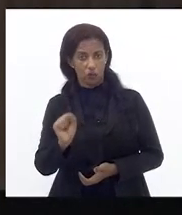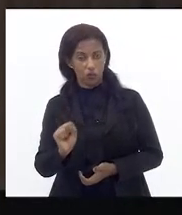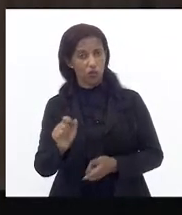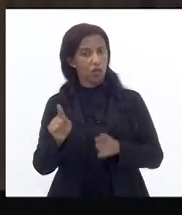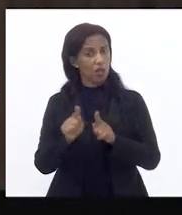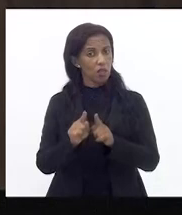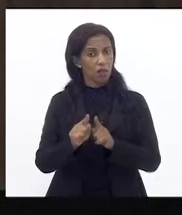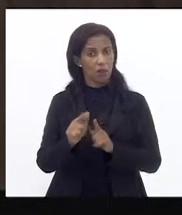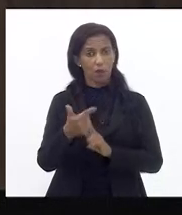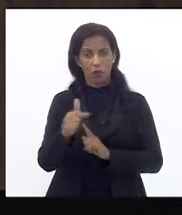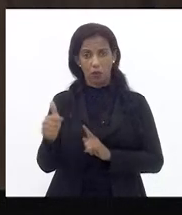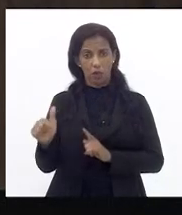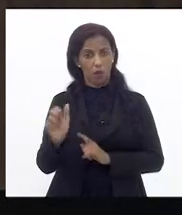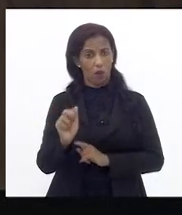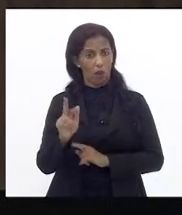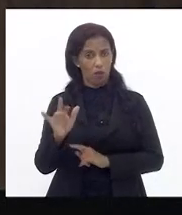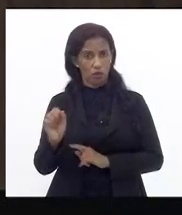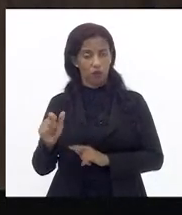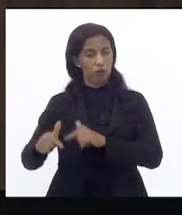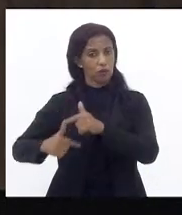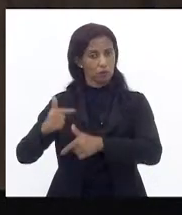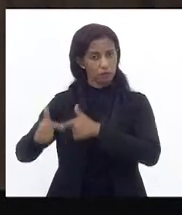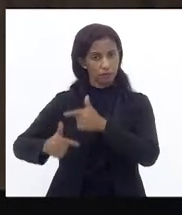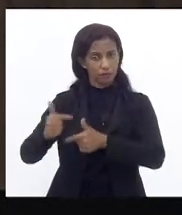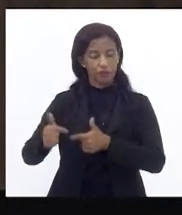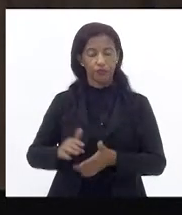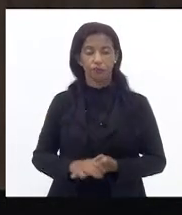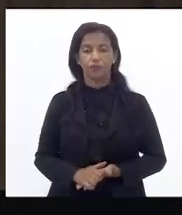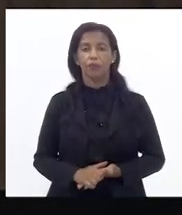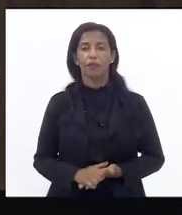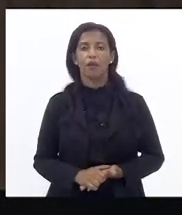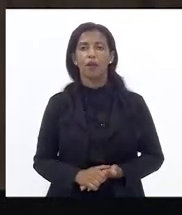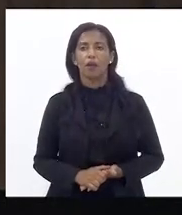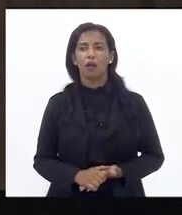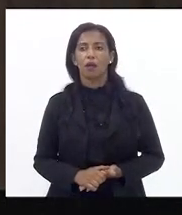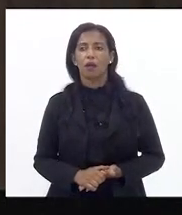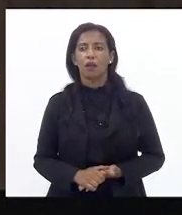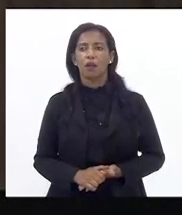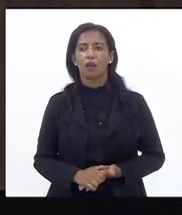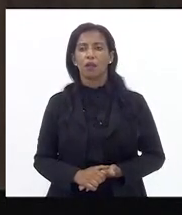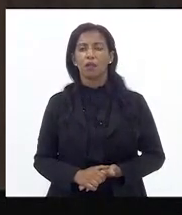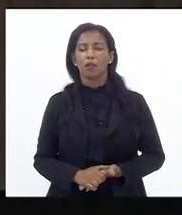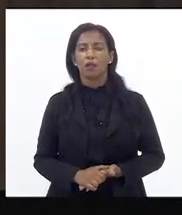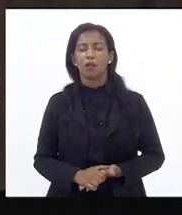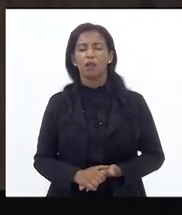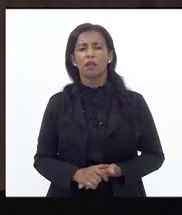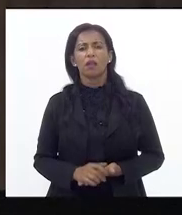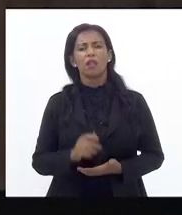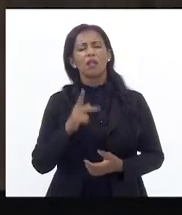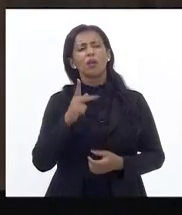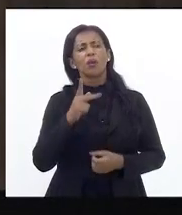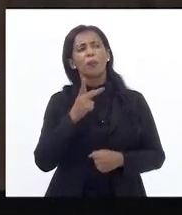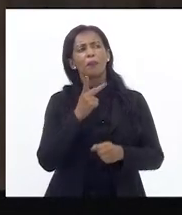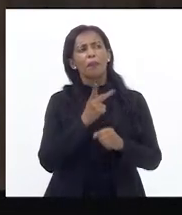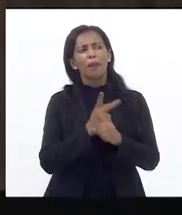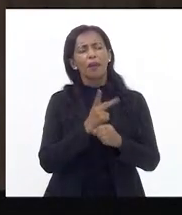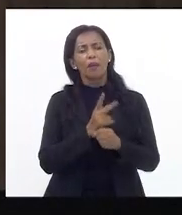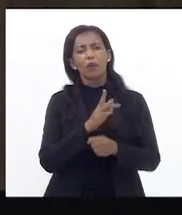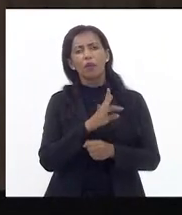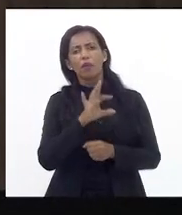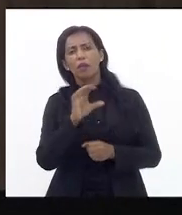inativos é a preocupação Nossa é com relação aos 13 anos né O que que será da gente